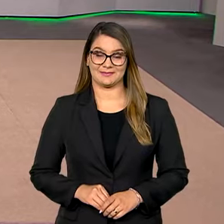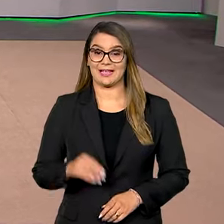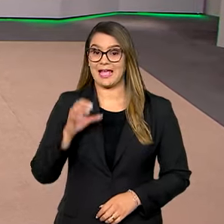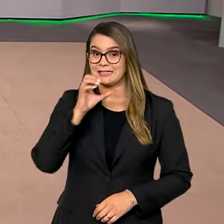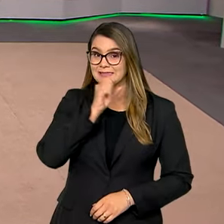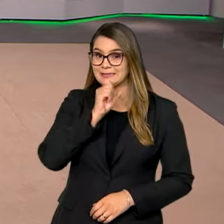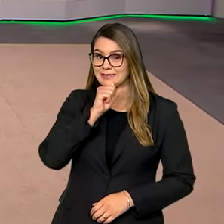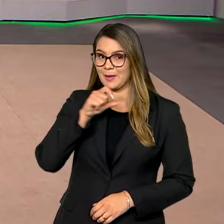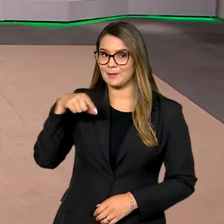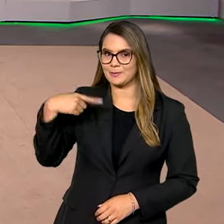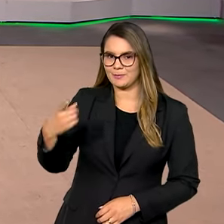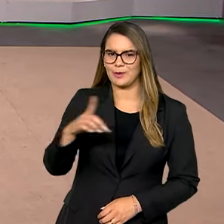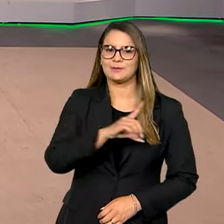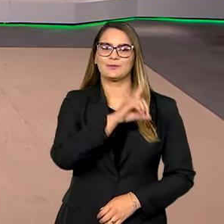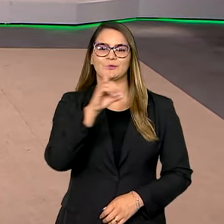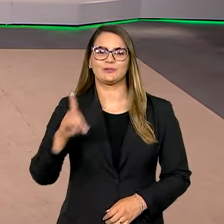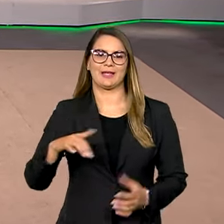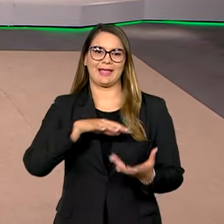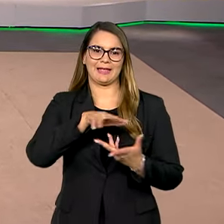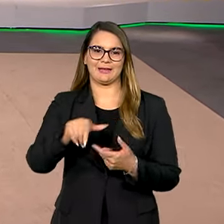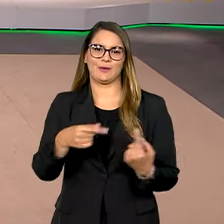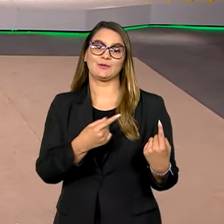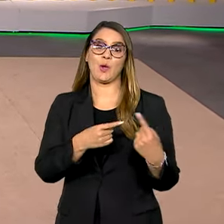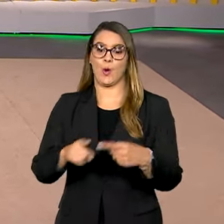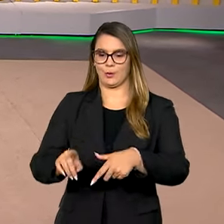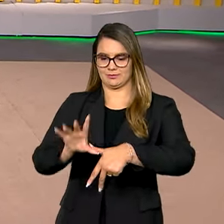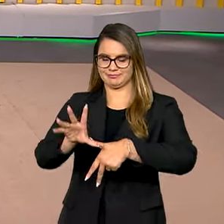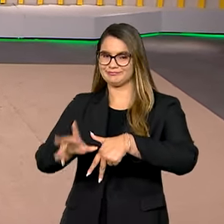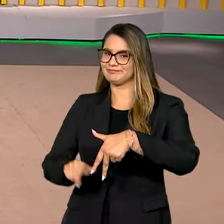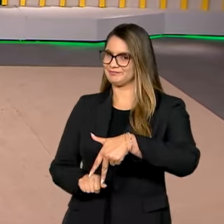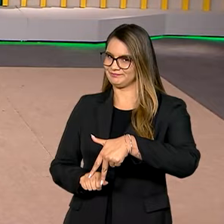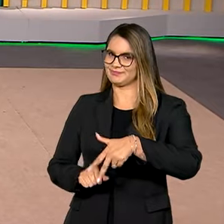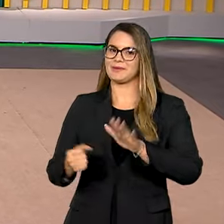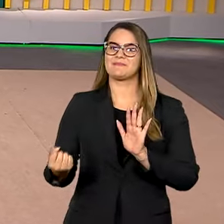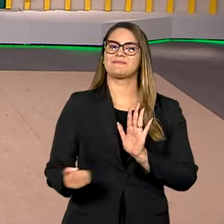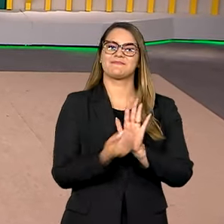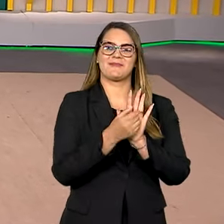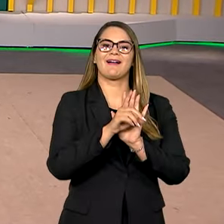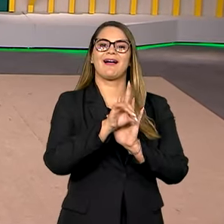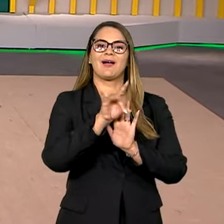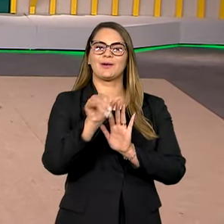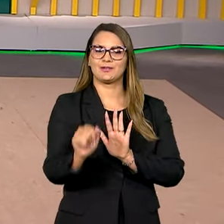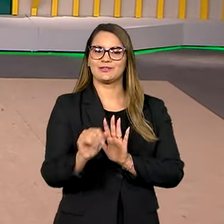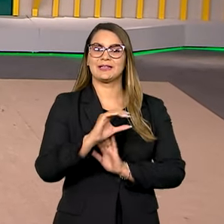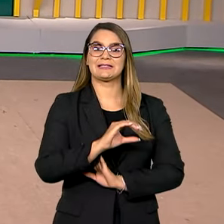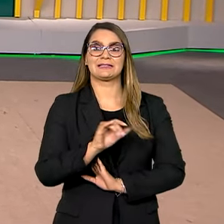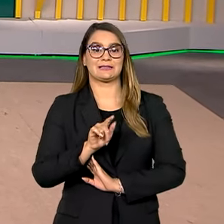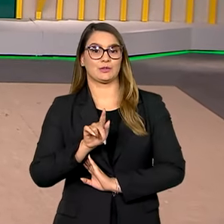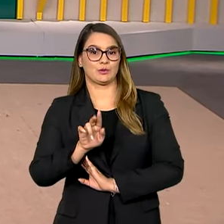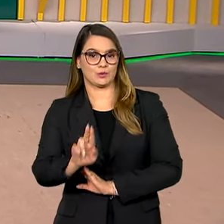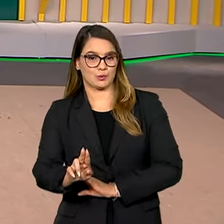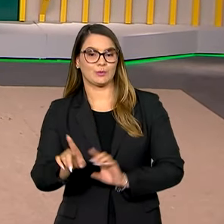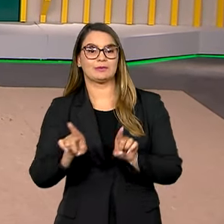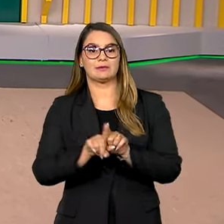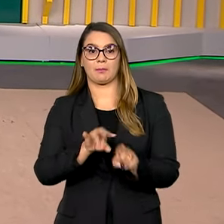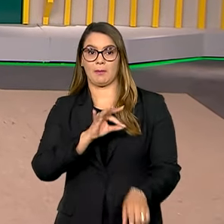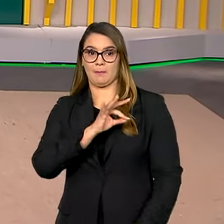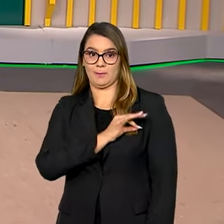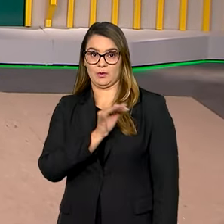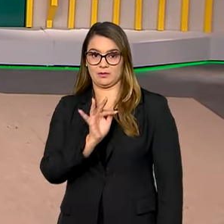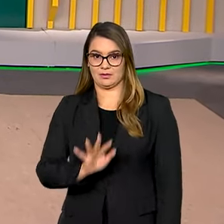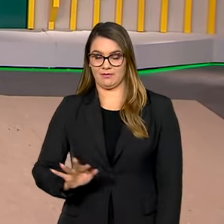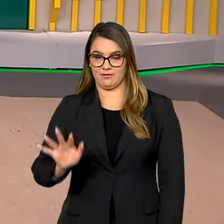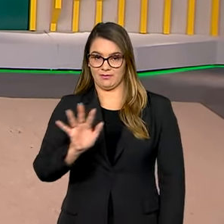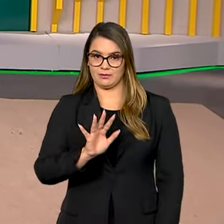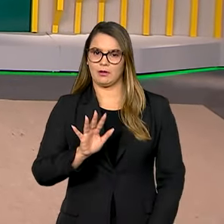O próximo sábado é o Dia Internacional contra a Corrupção. E para marcar a data, a Controladoria Geral da União e a Polícia